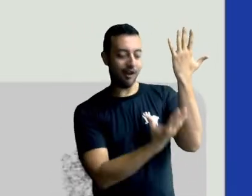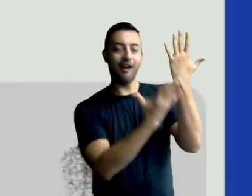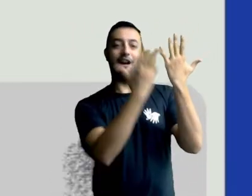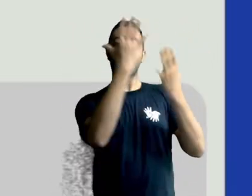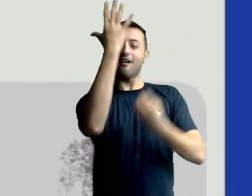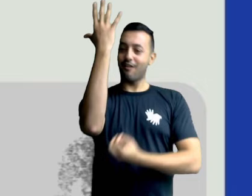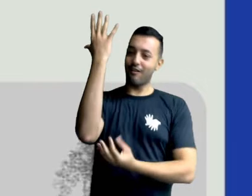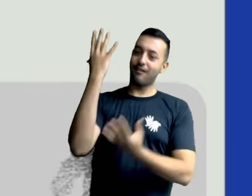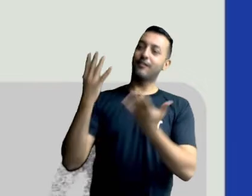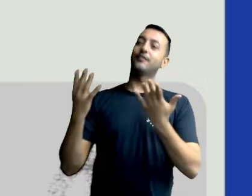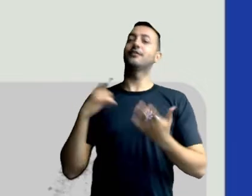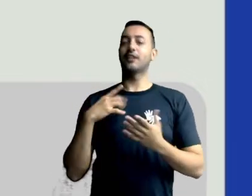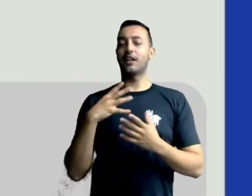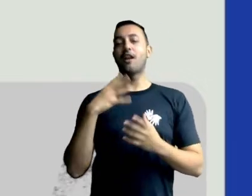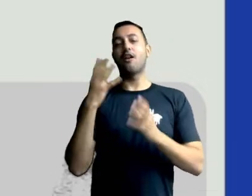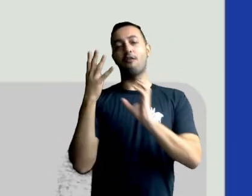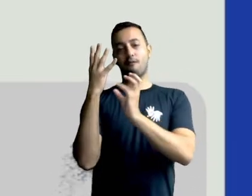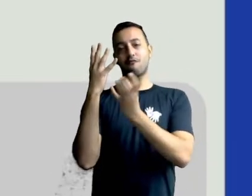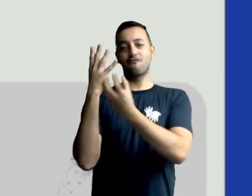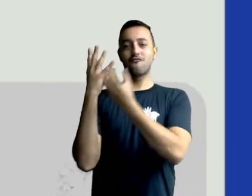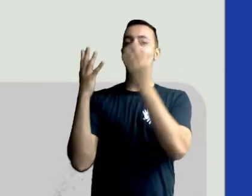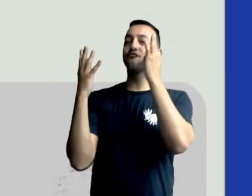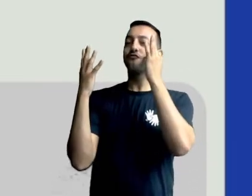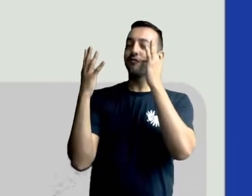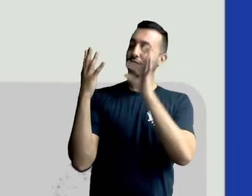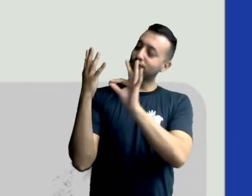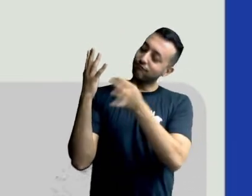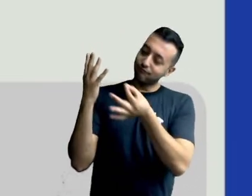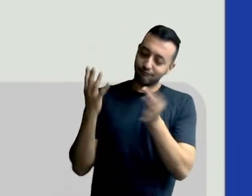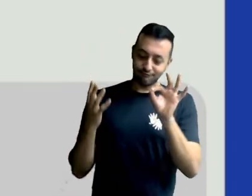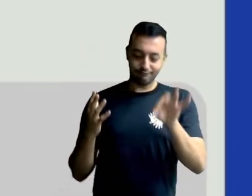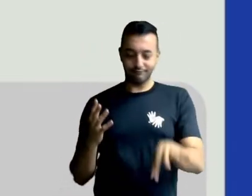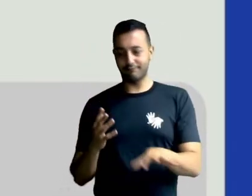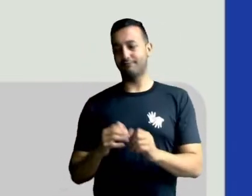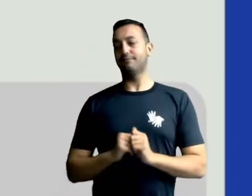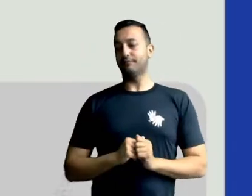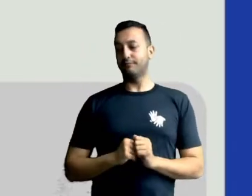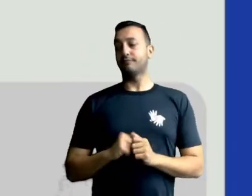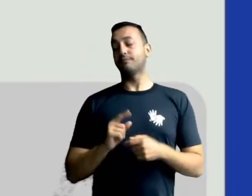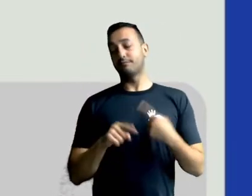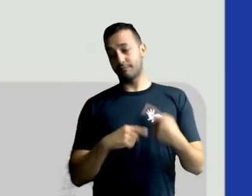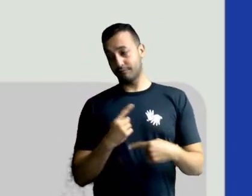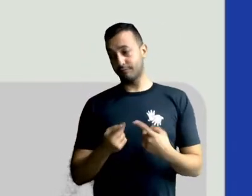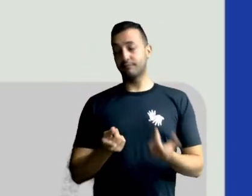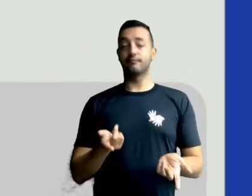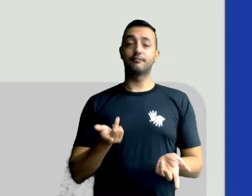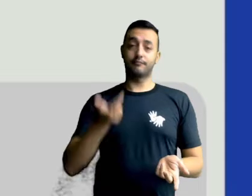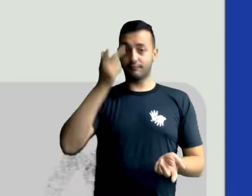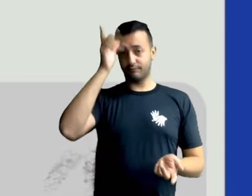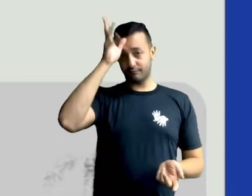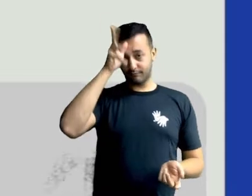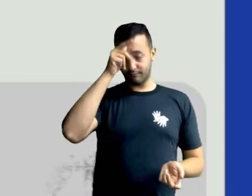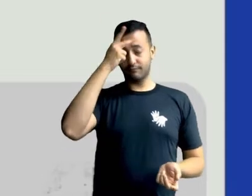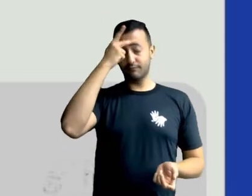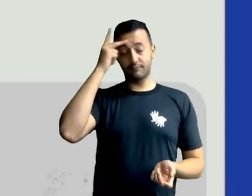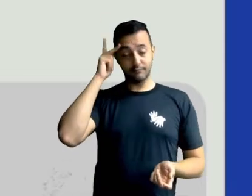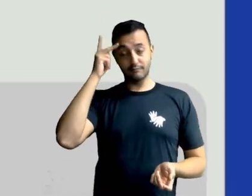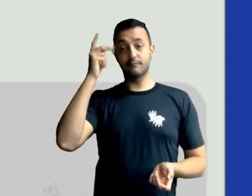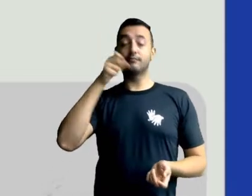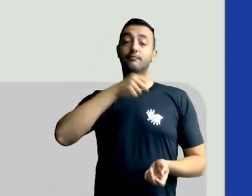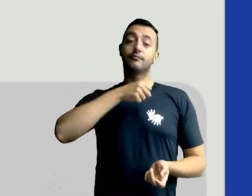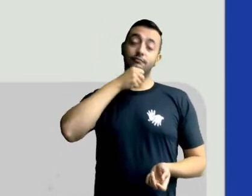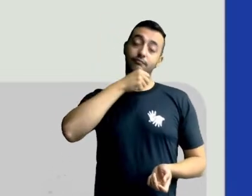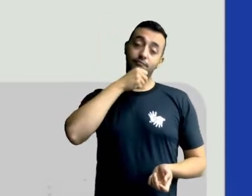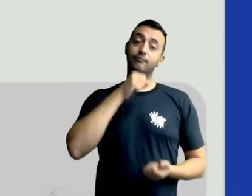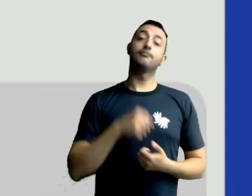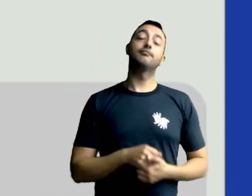sua semente, isso mesmo. Depois, tanto a árvore quanto o ser humano, a galinha, o animal,